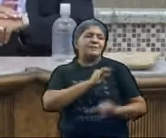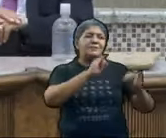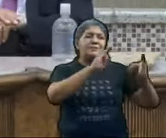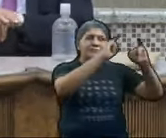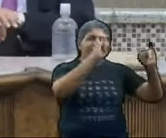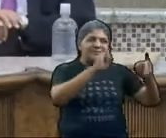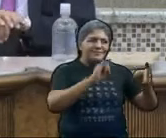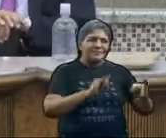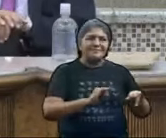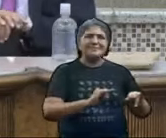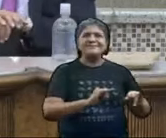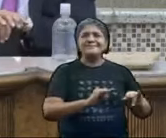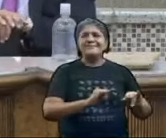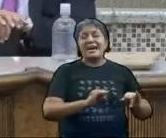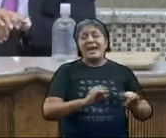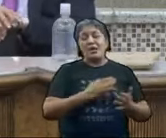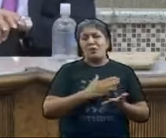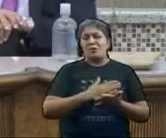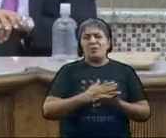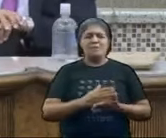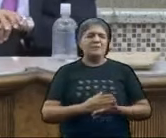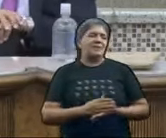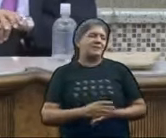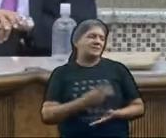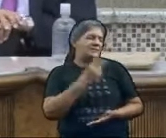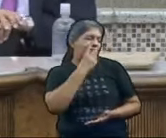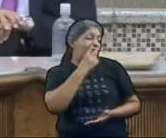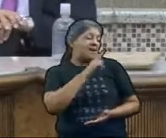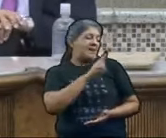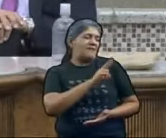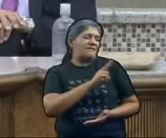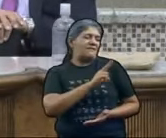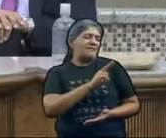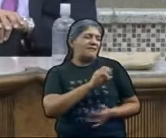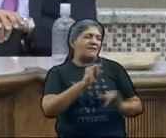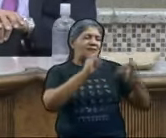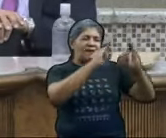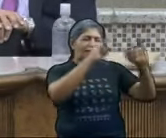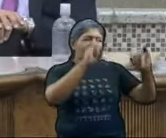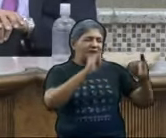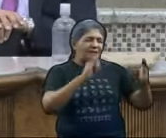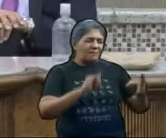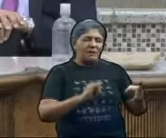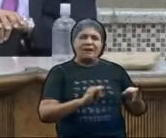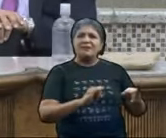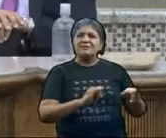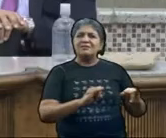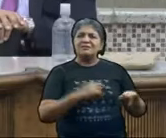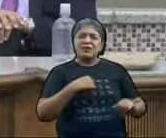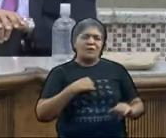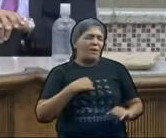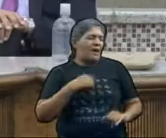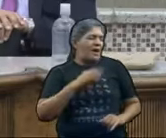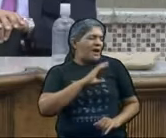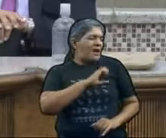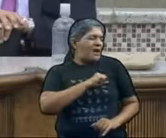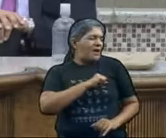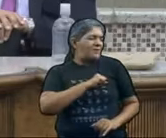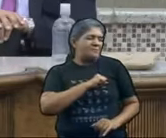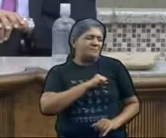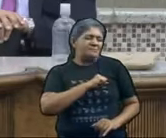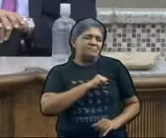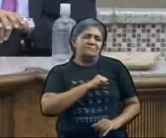uma idolatria. E o texto sagrado diz que na cidade de Deus, a idolatria não chegará lá. De jeito